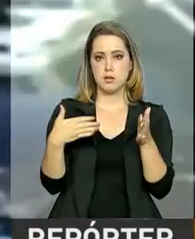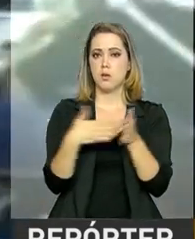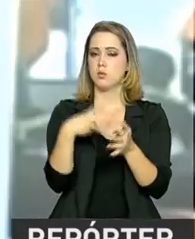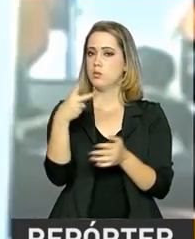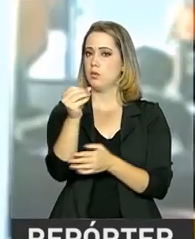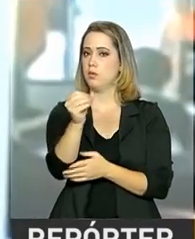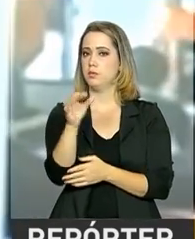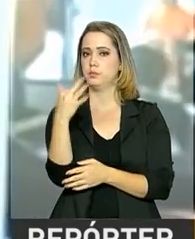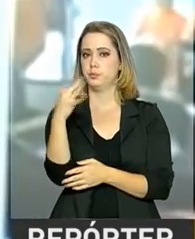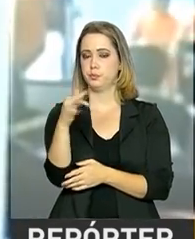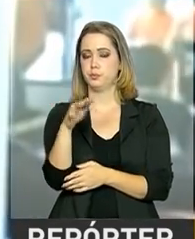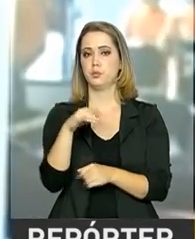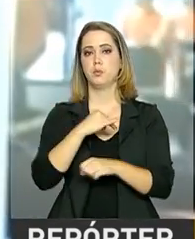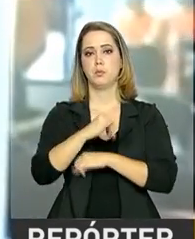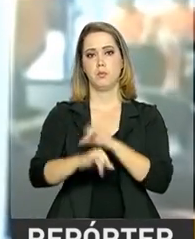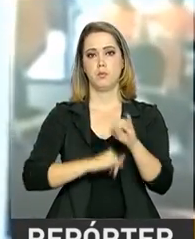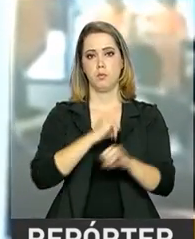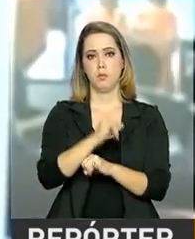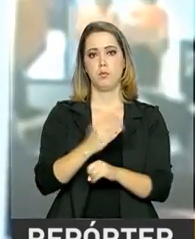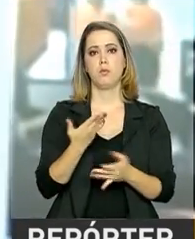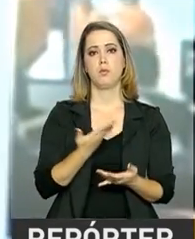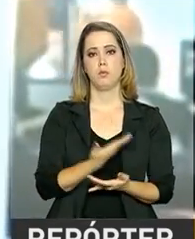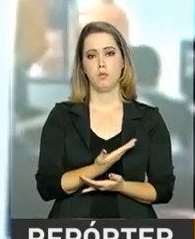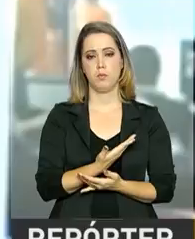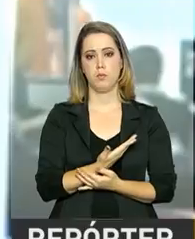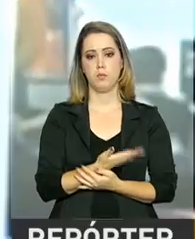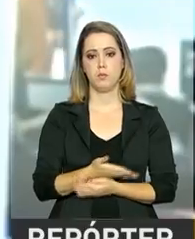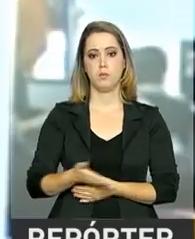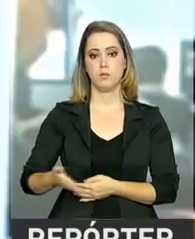20 de Fevereiro pelo site inovativ